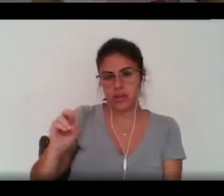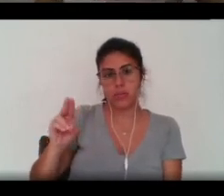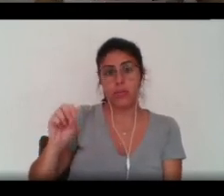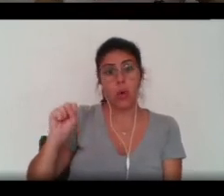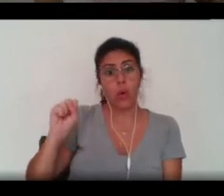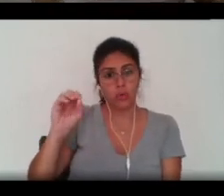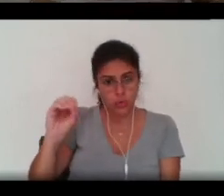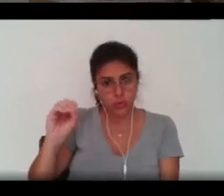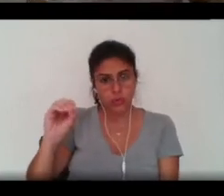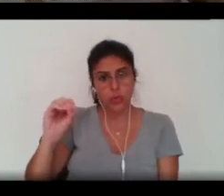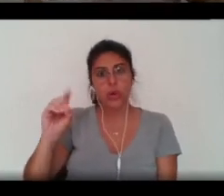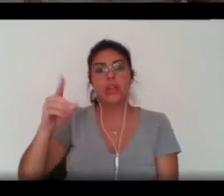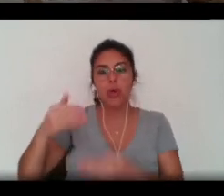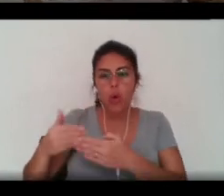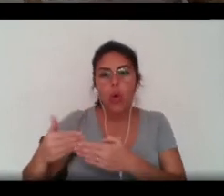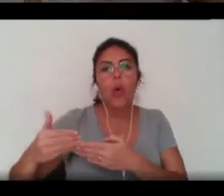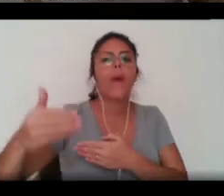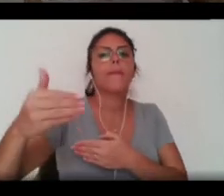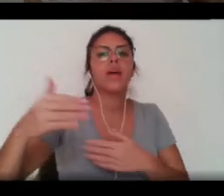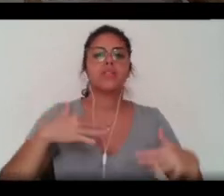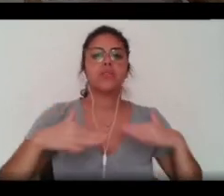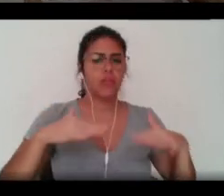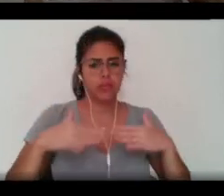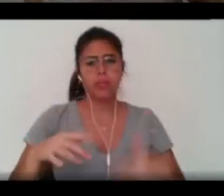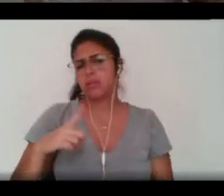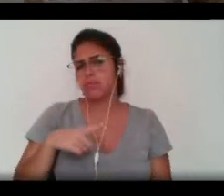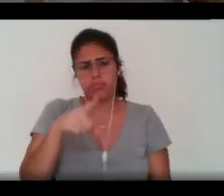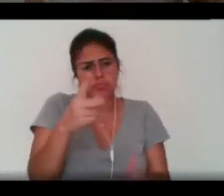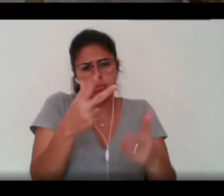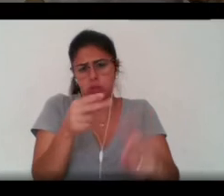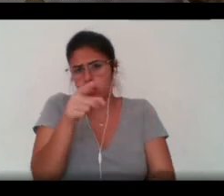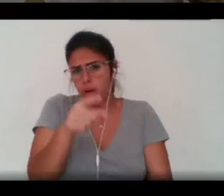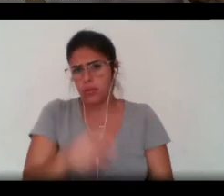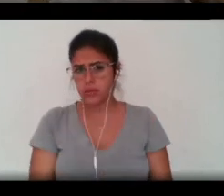situação. Por exemplo, né? Eu tenho uma caixa